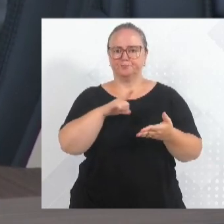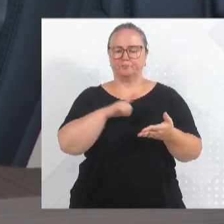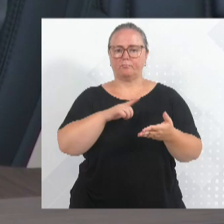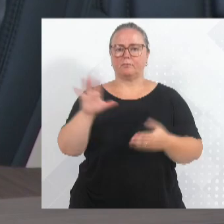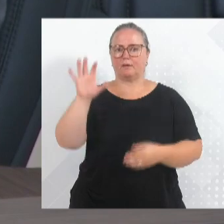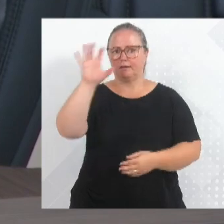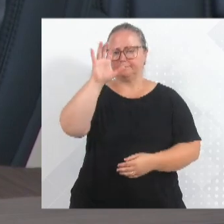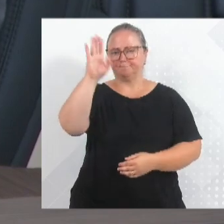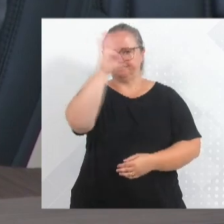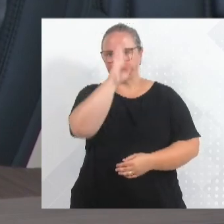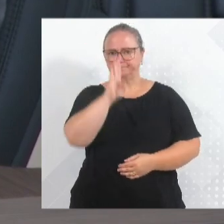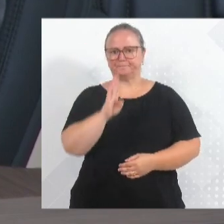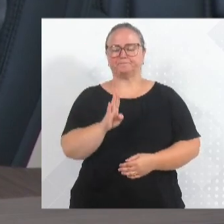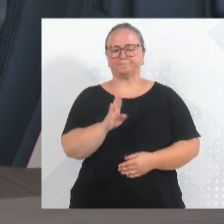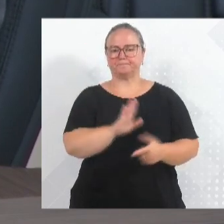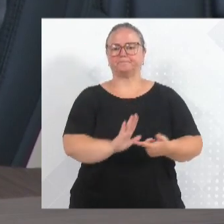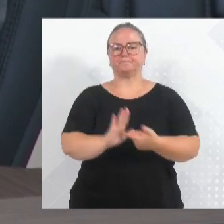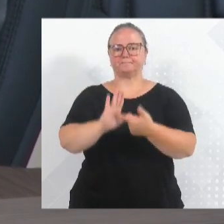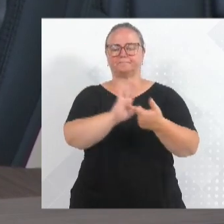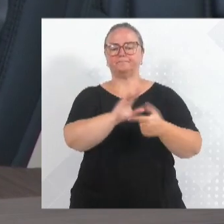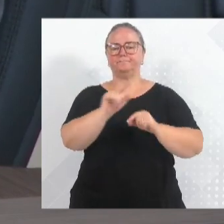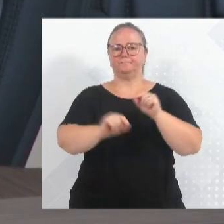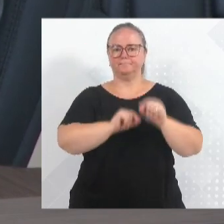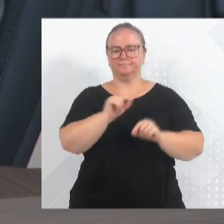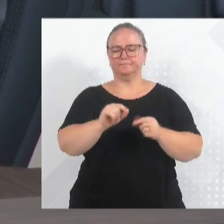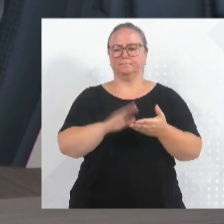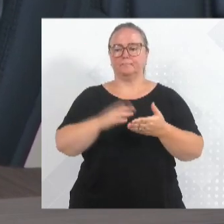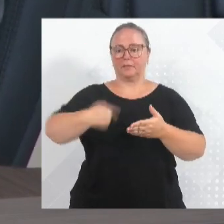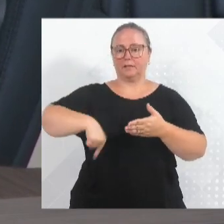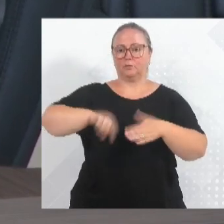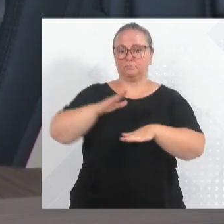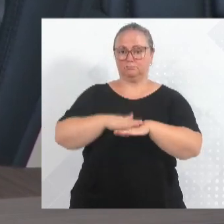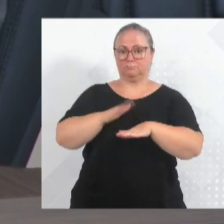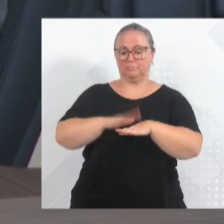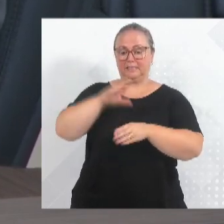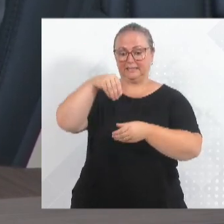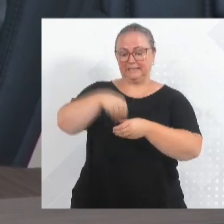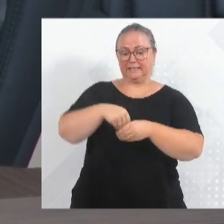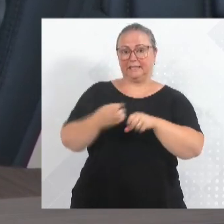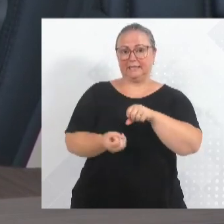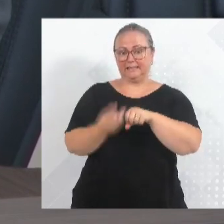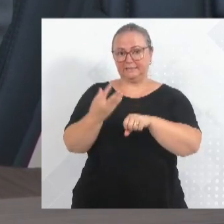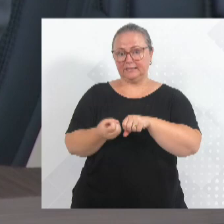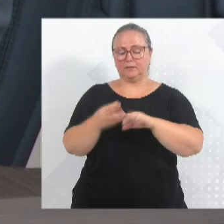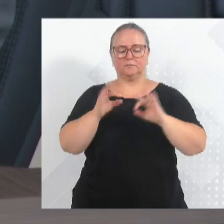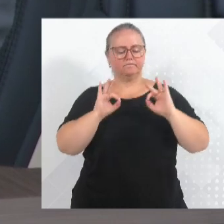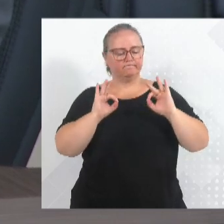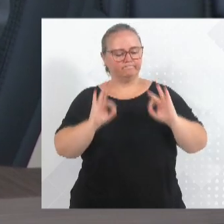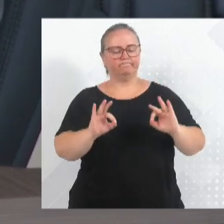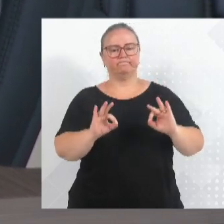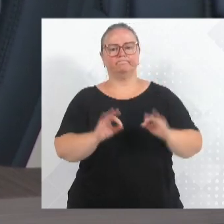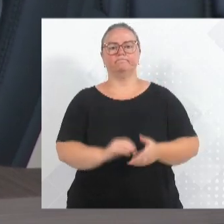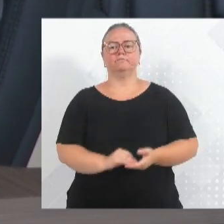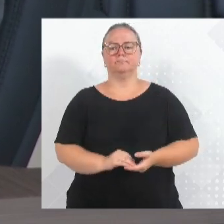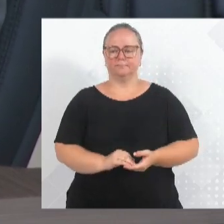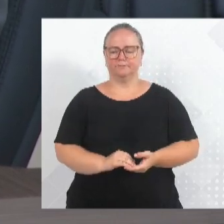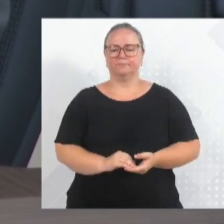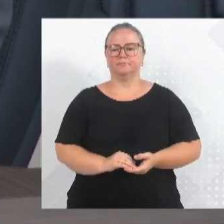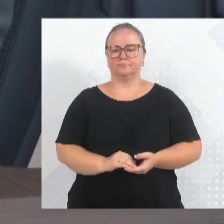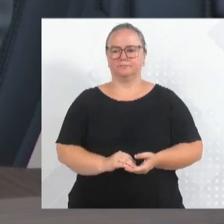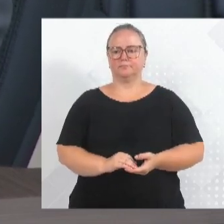nacionais. Os indicadores demonstram que o que se faz bem feito, não só nessa administração, mas nas anteriores